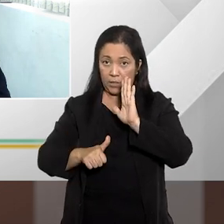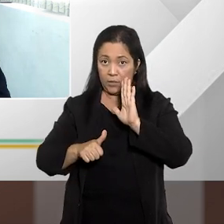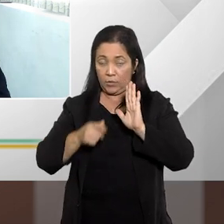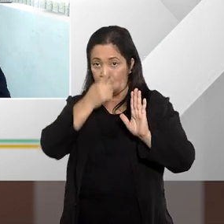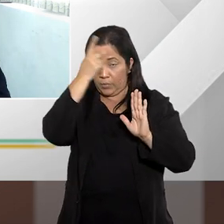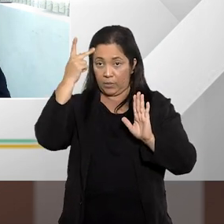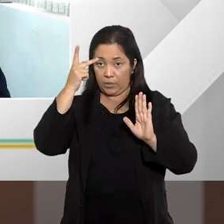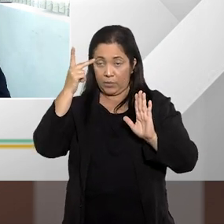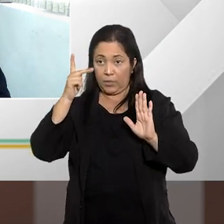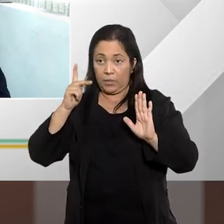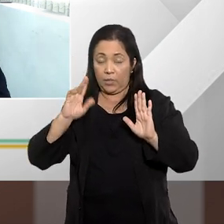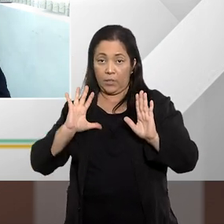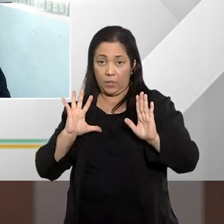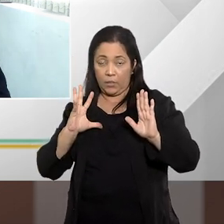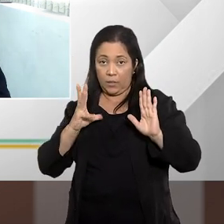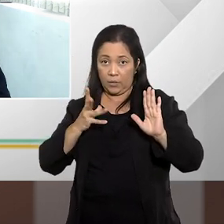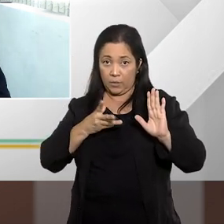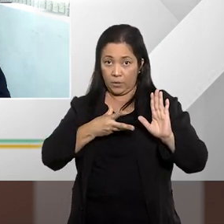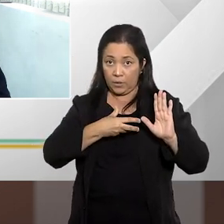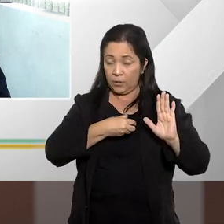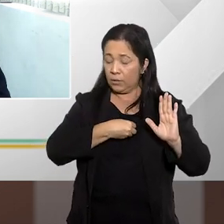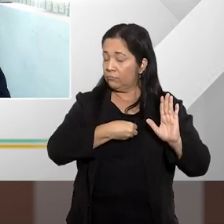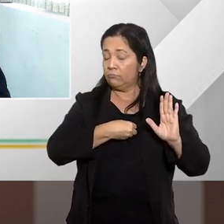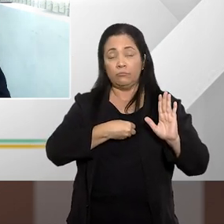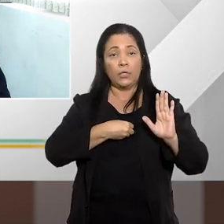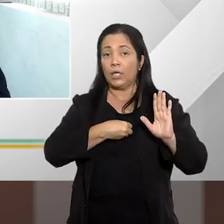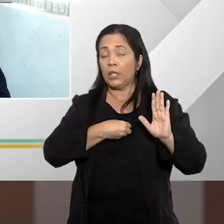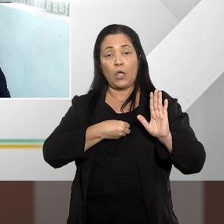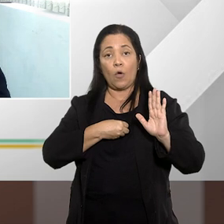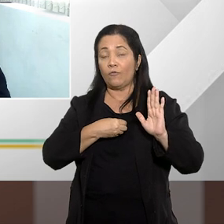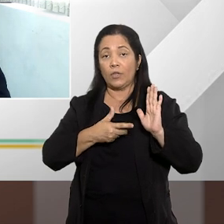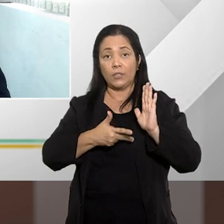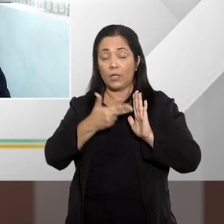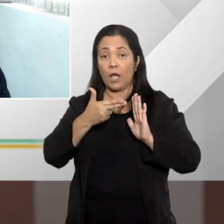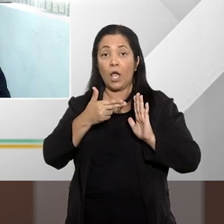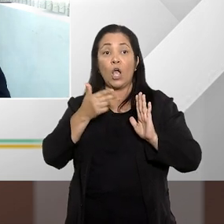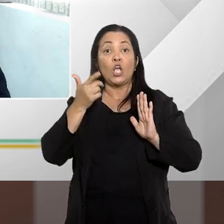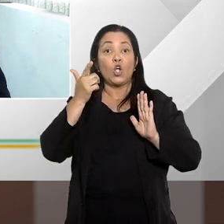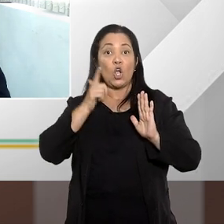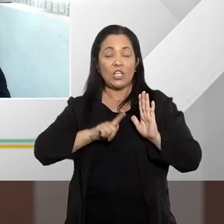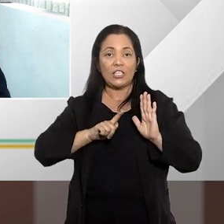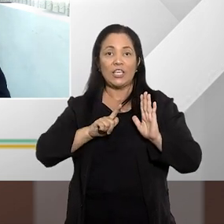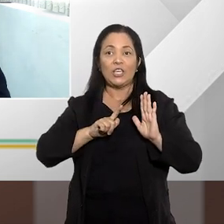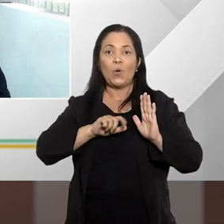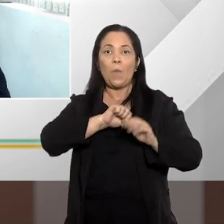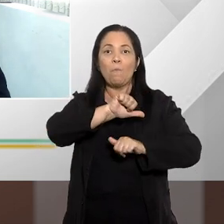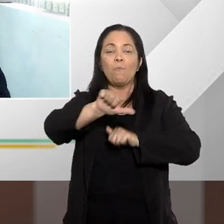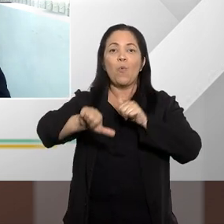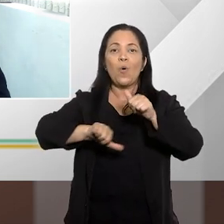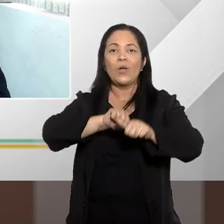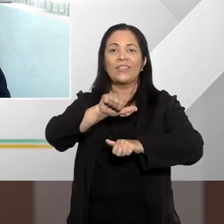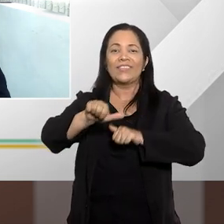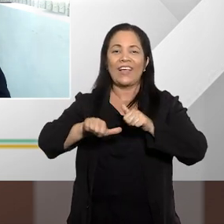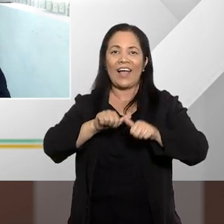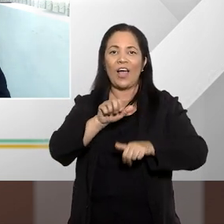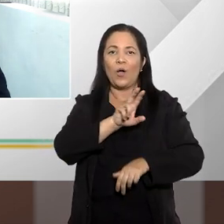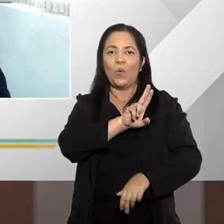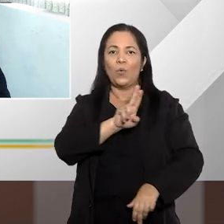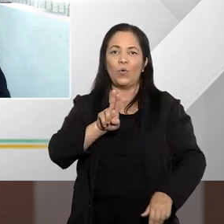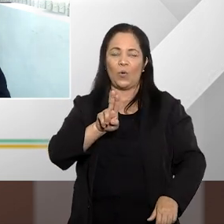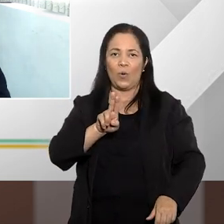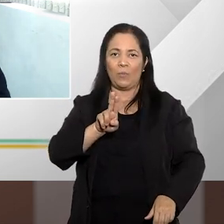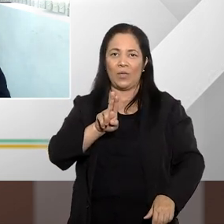cirurgia de transgenitalização que conseguiu a alteração do prenome por decisão judicial, mas não